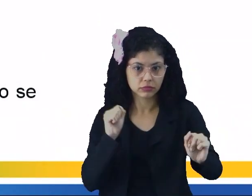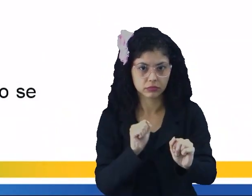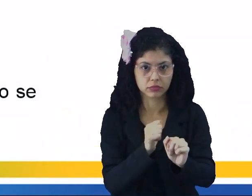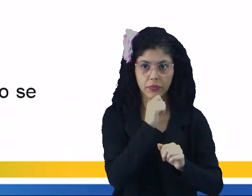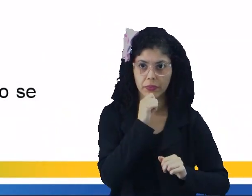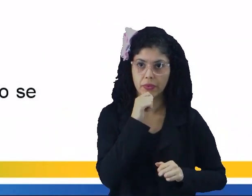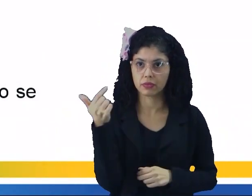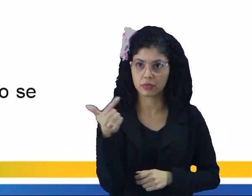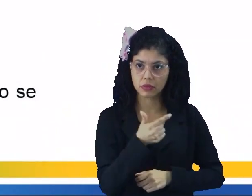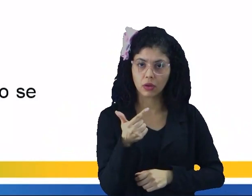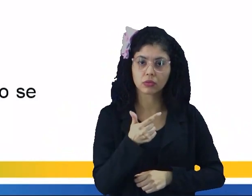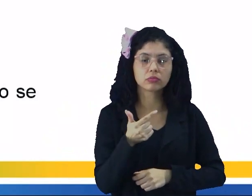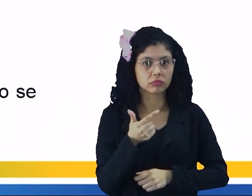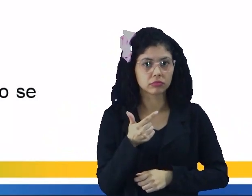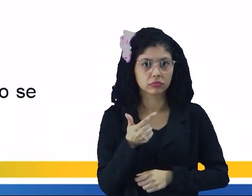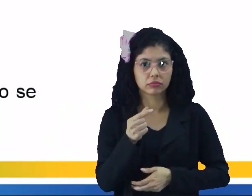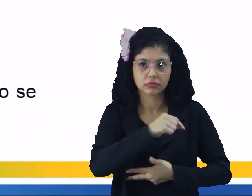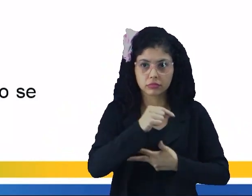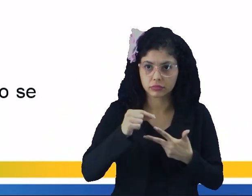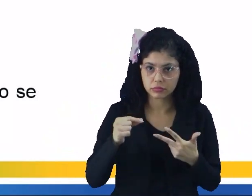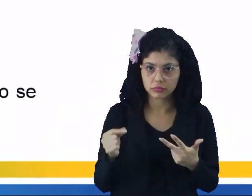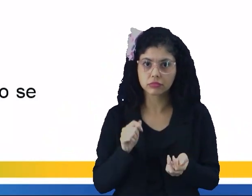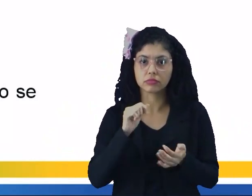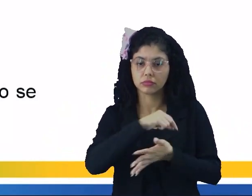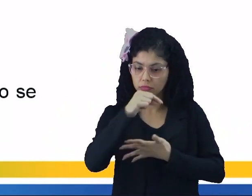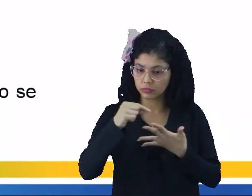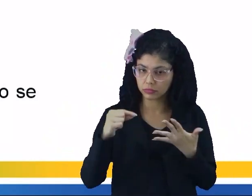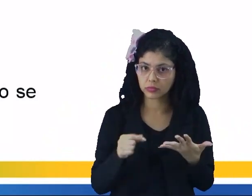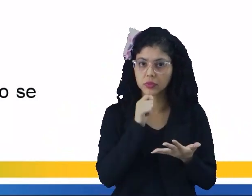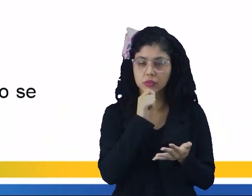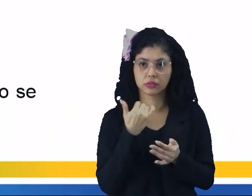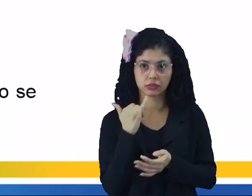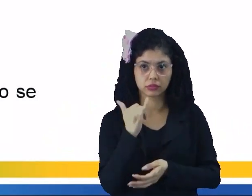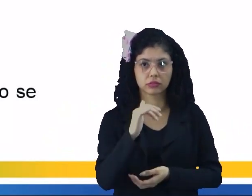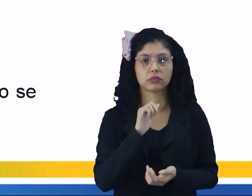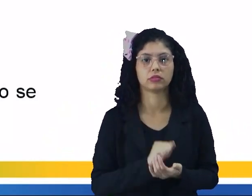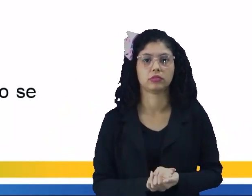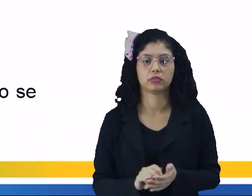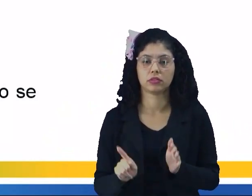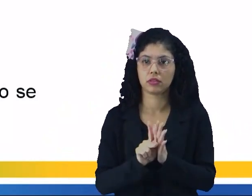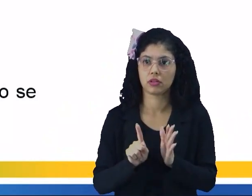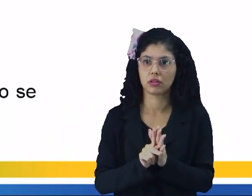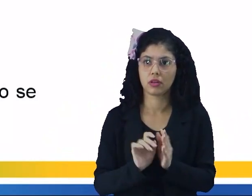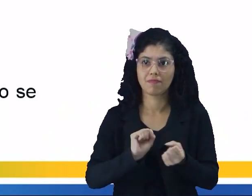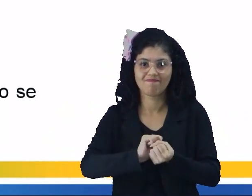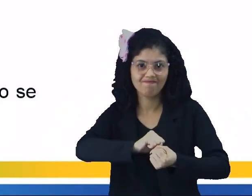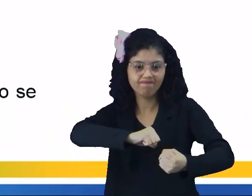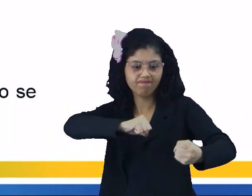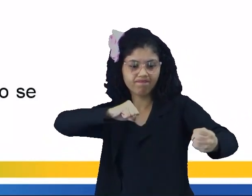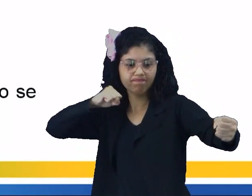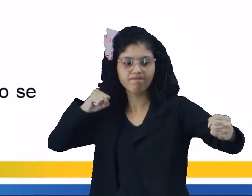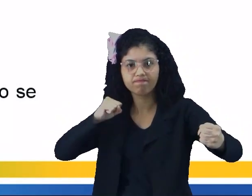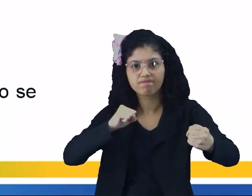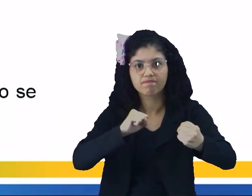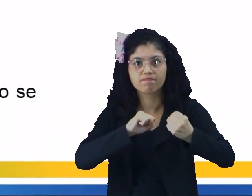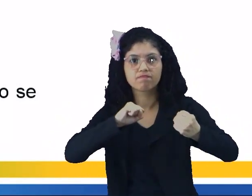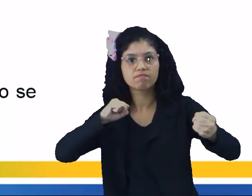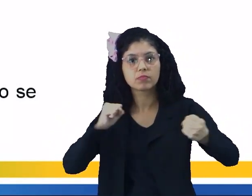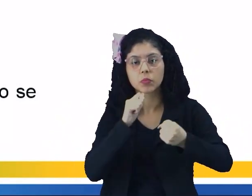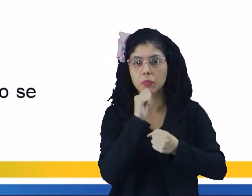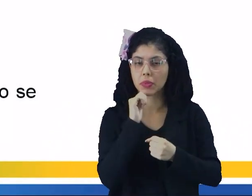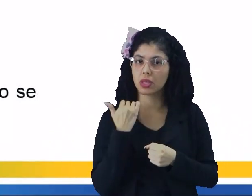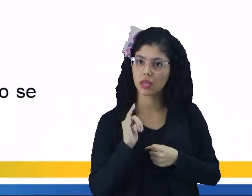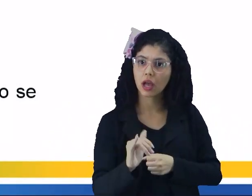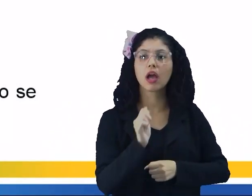elástica, que é o segundo tipo de energia potencial, que é justamente a capacidade de estiramento, né, de uma energia potencial